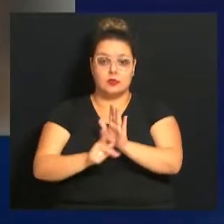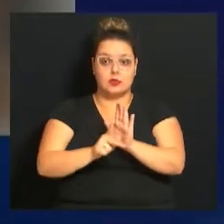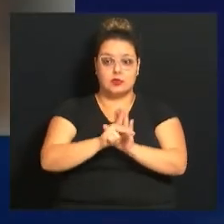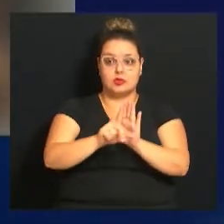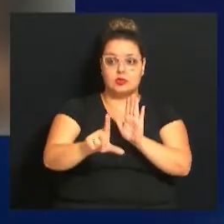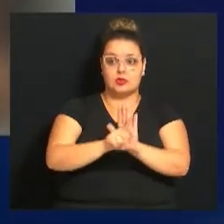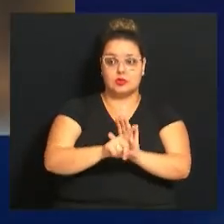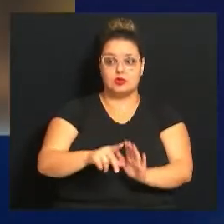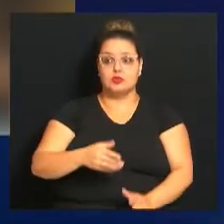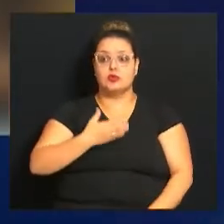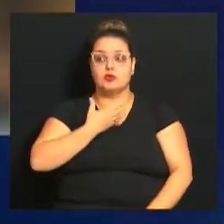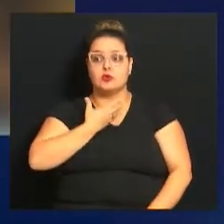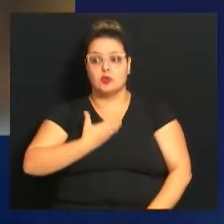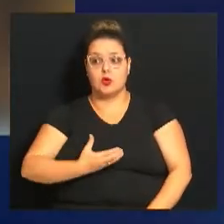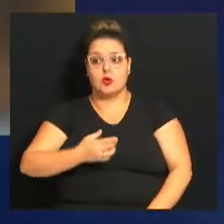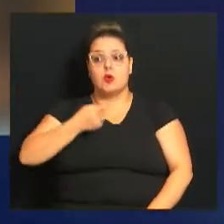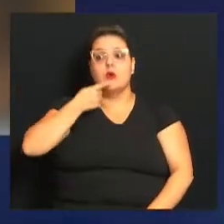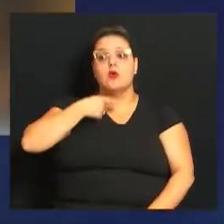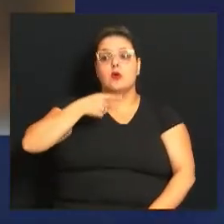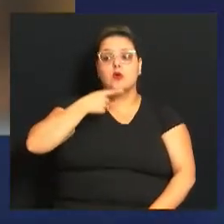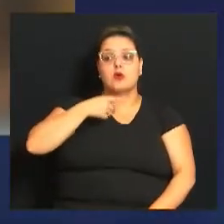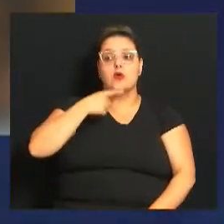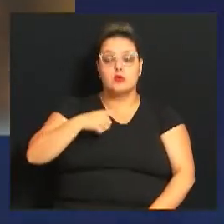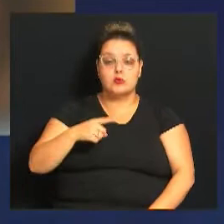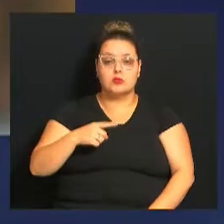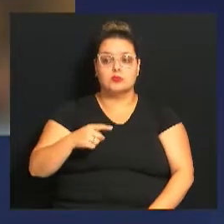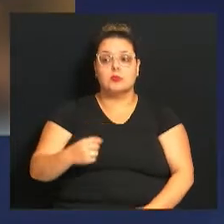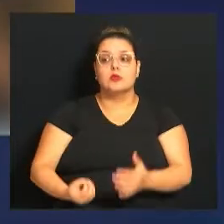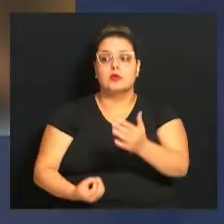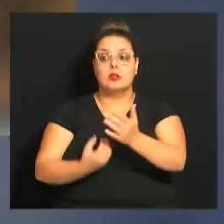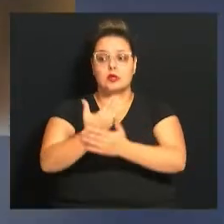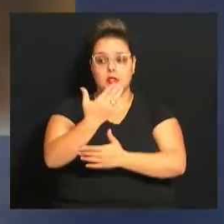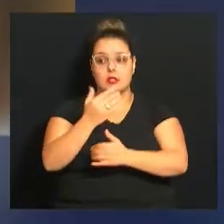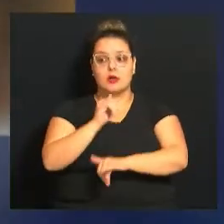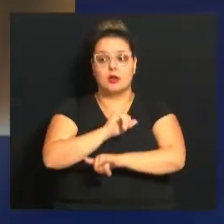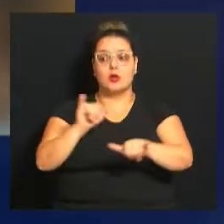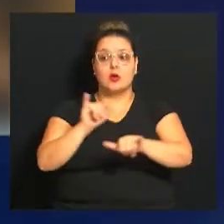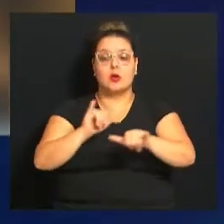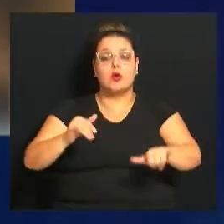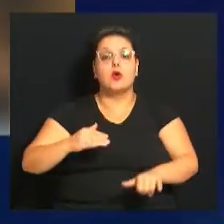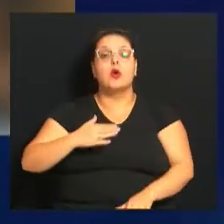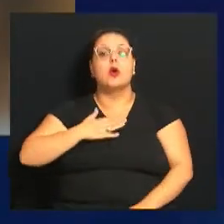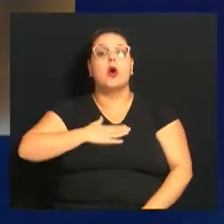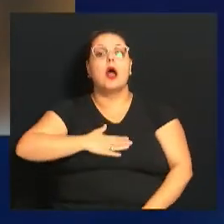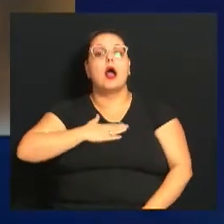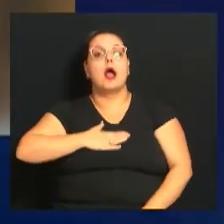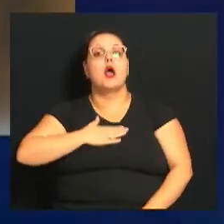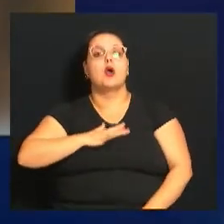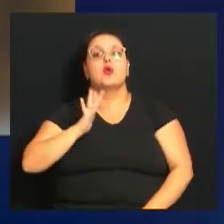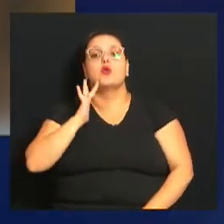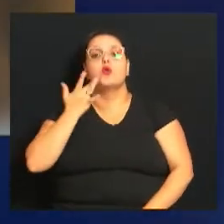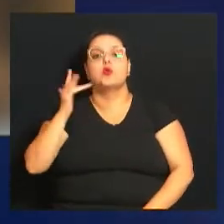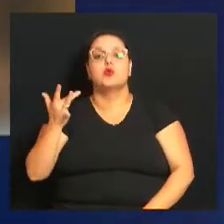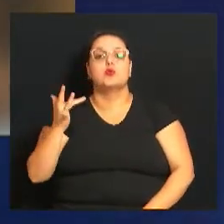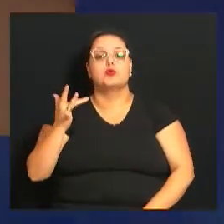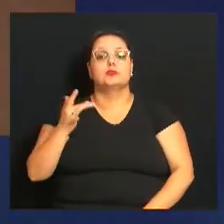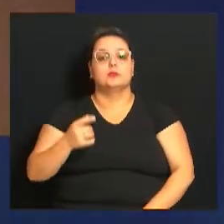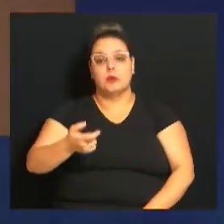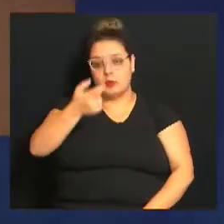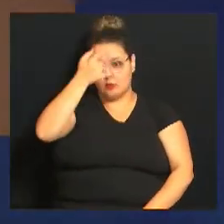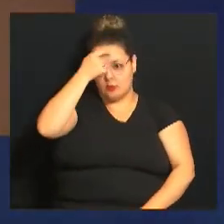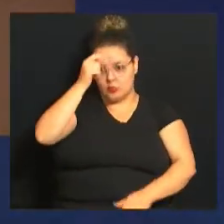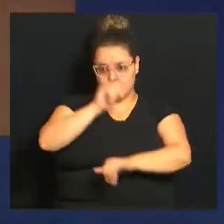vereadores Carmo Luiz e Eduardo Magoga, que cria a campanha Agosto Dourado, dedicada à conscientização